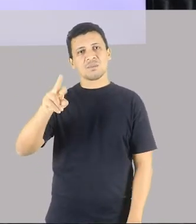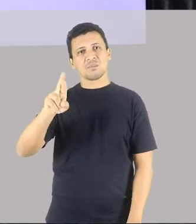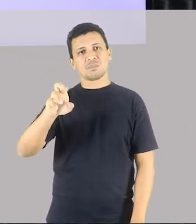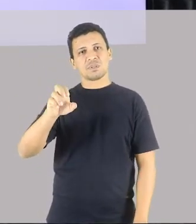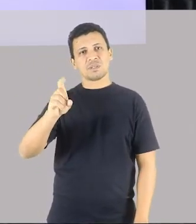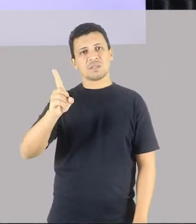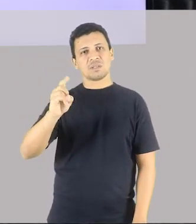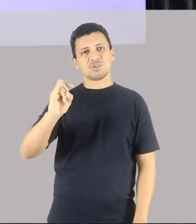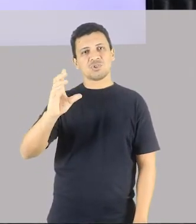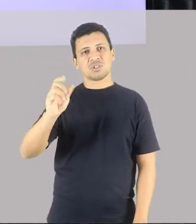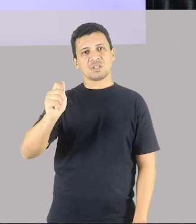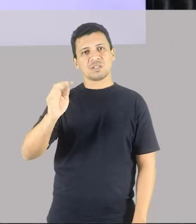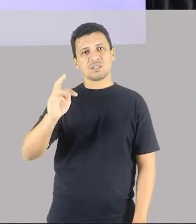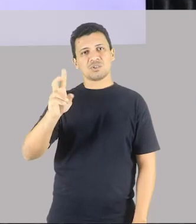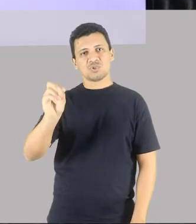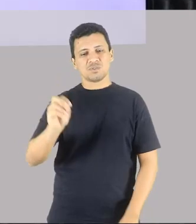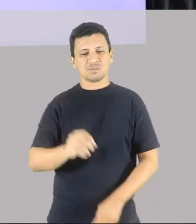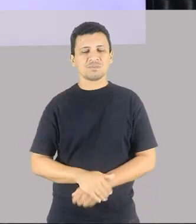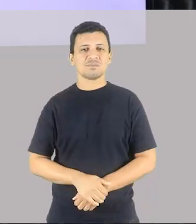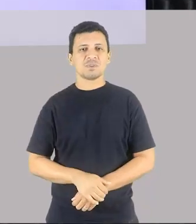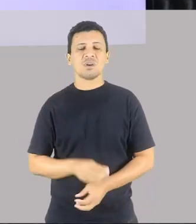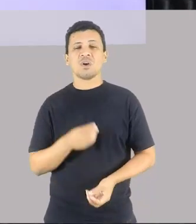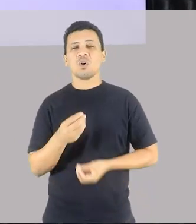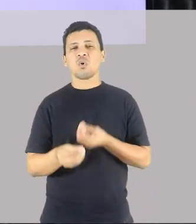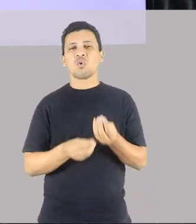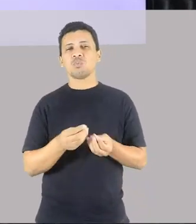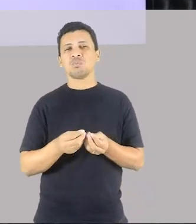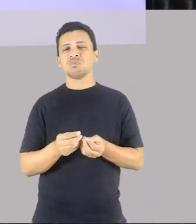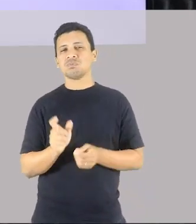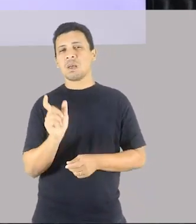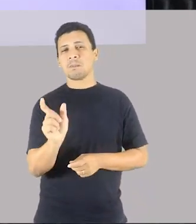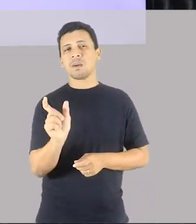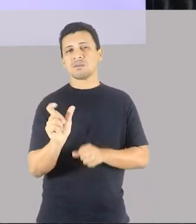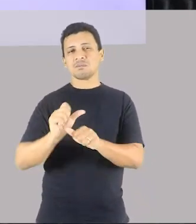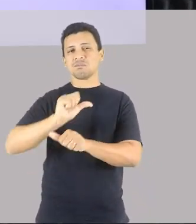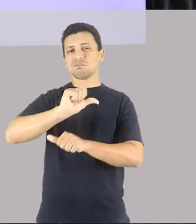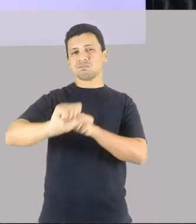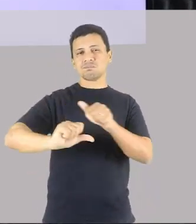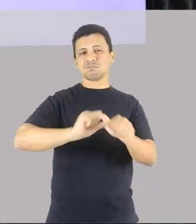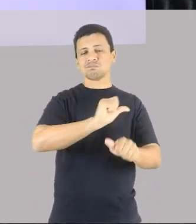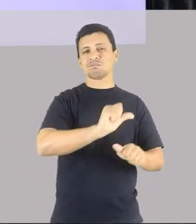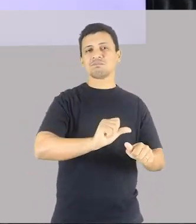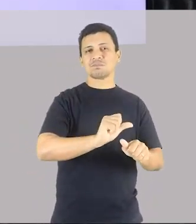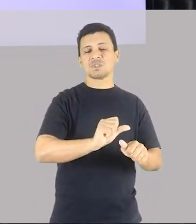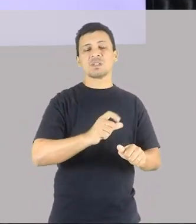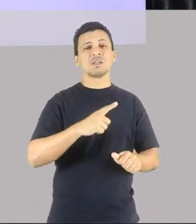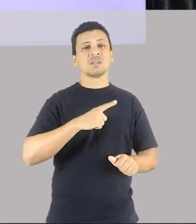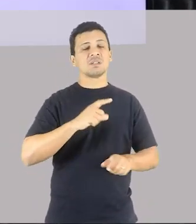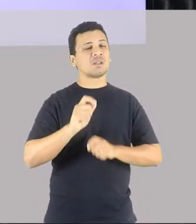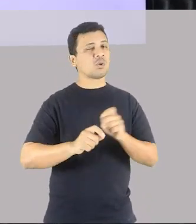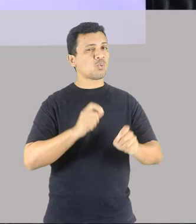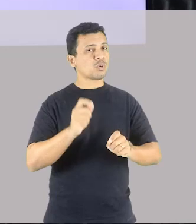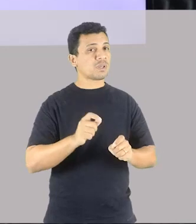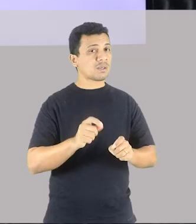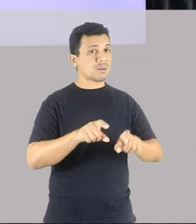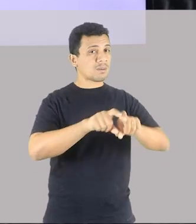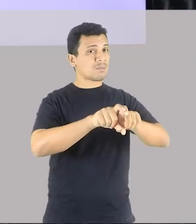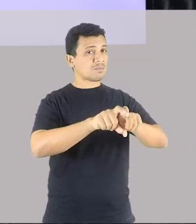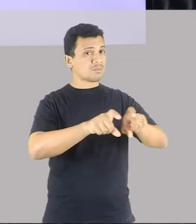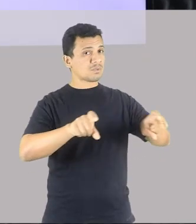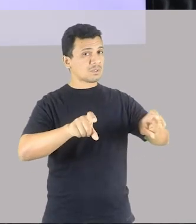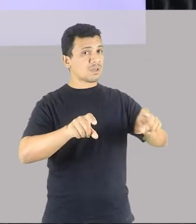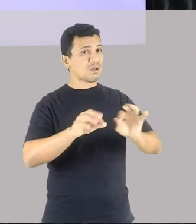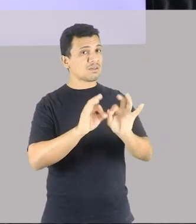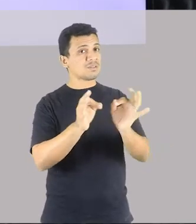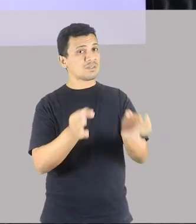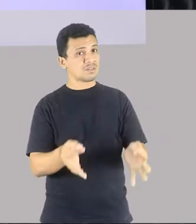posso transformar esse termo, a participação dele, lembrando, na primeira oração nós temos um período